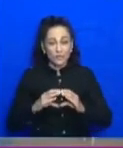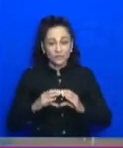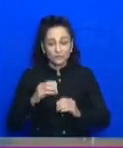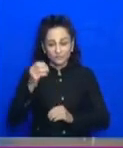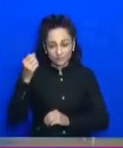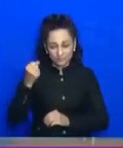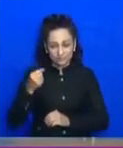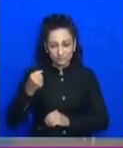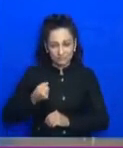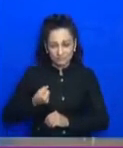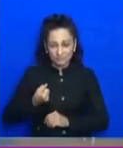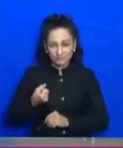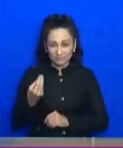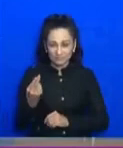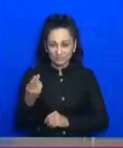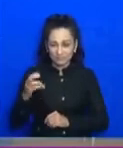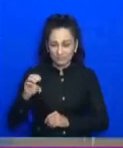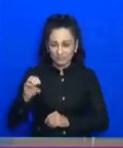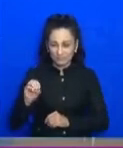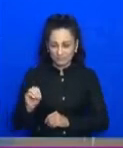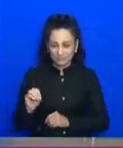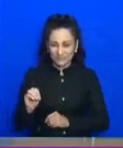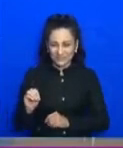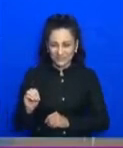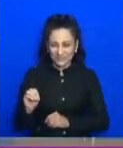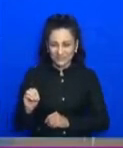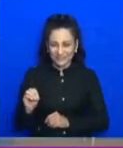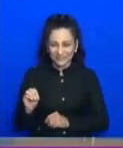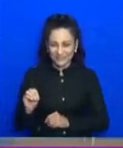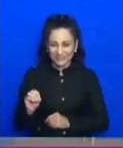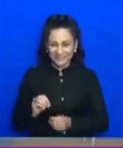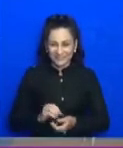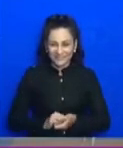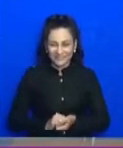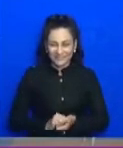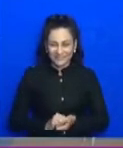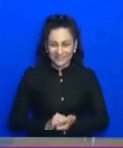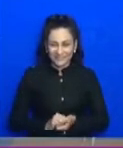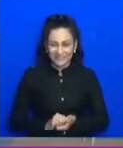branca, número 20. Branca 20.